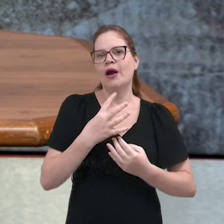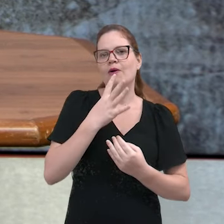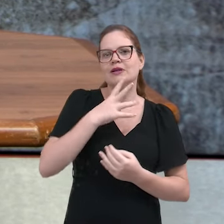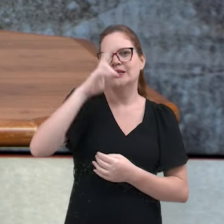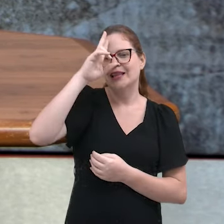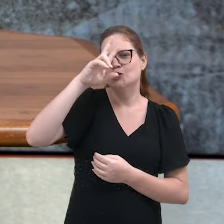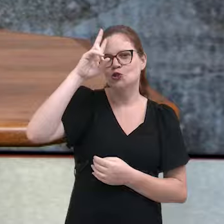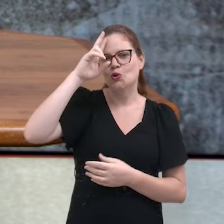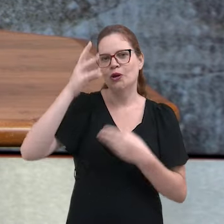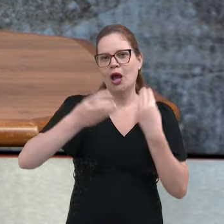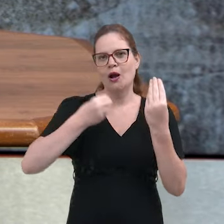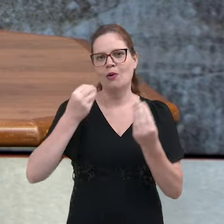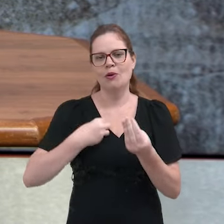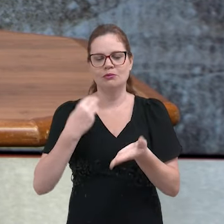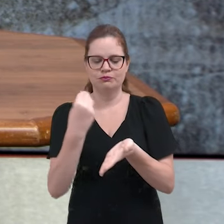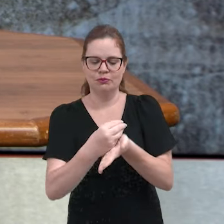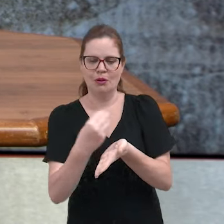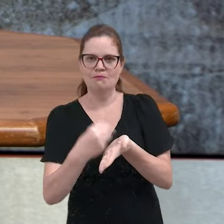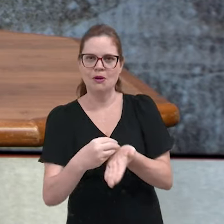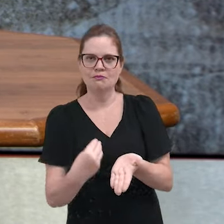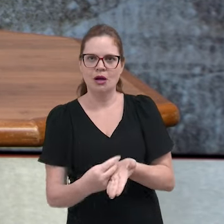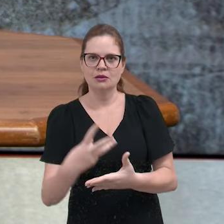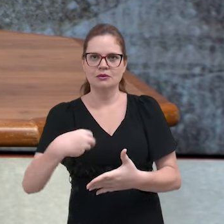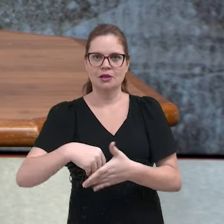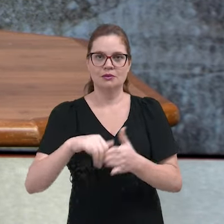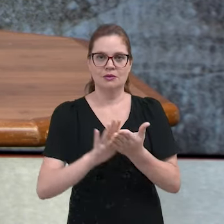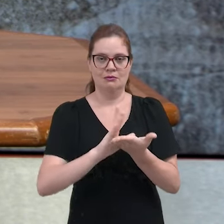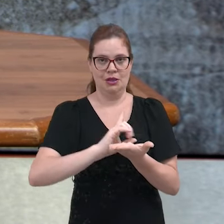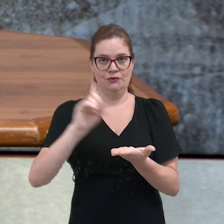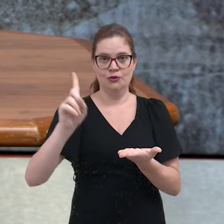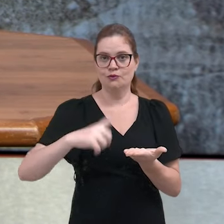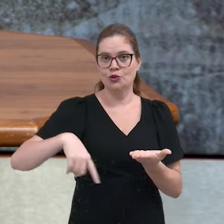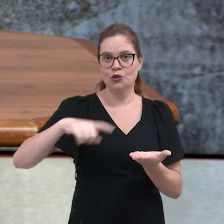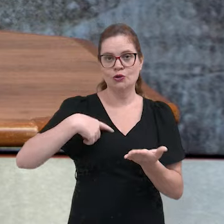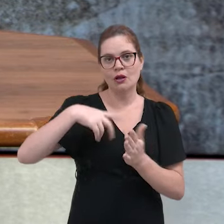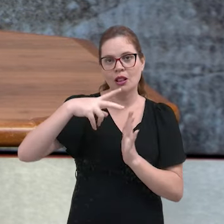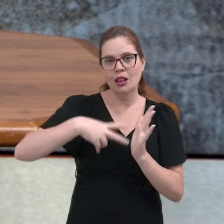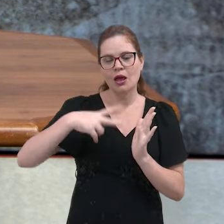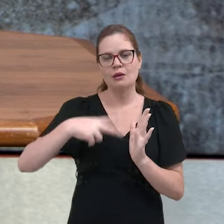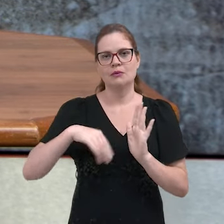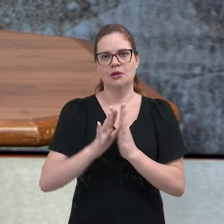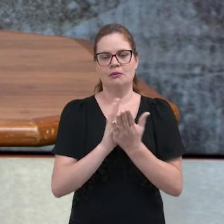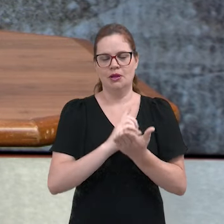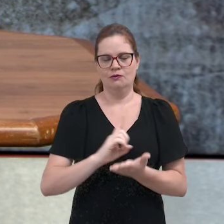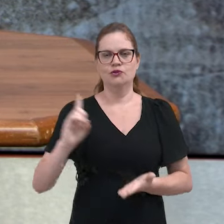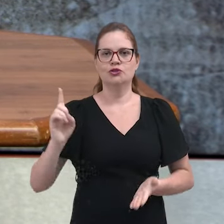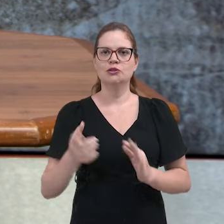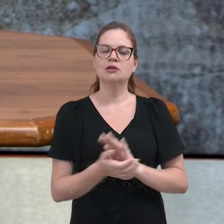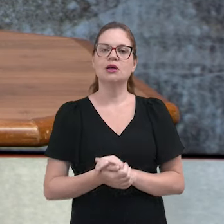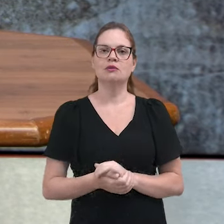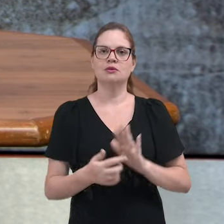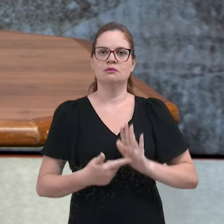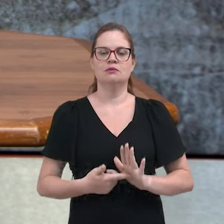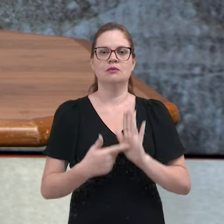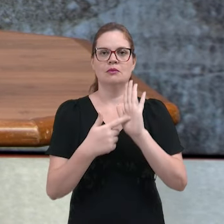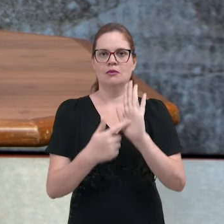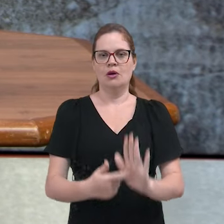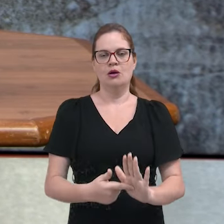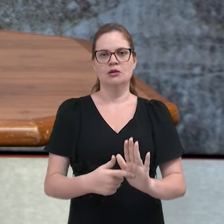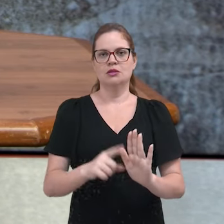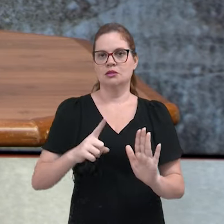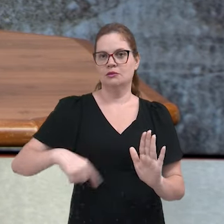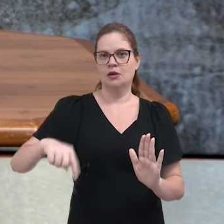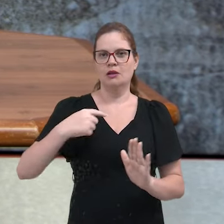deixou registrado na sua palavra e tudo aquilo que nós lemos na palavra de Deus, isso traz para nós